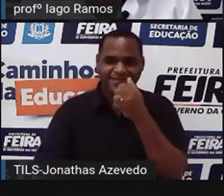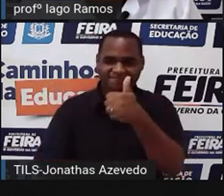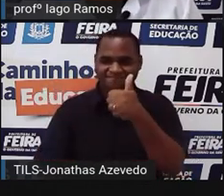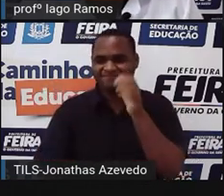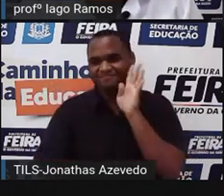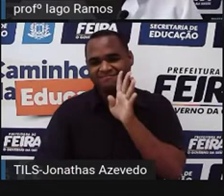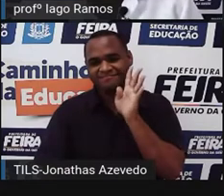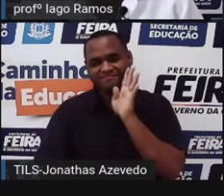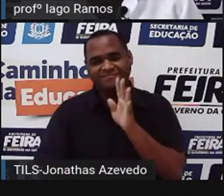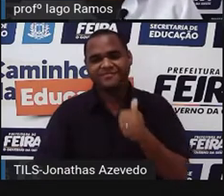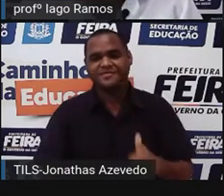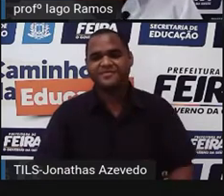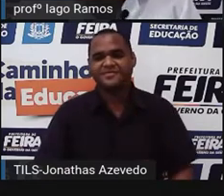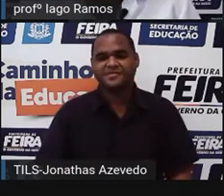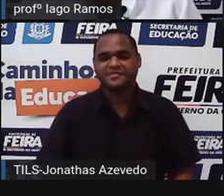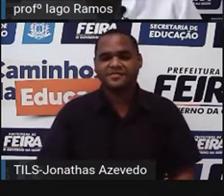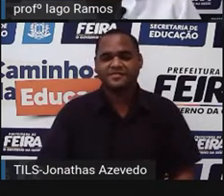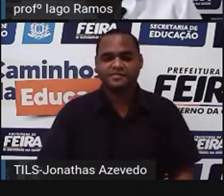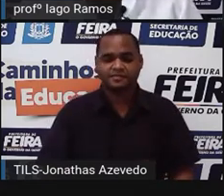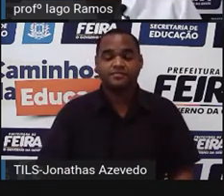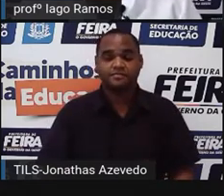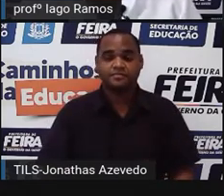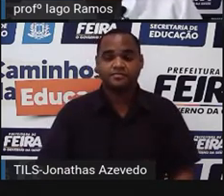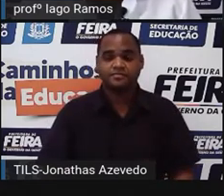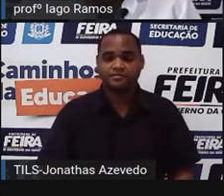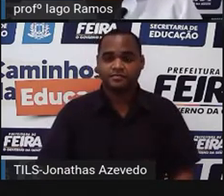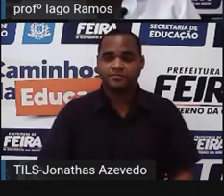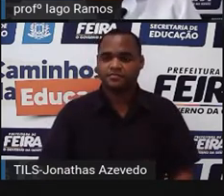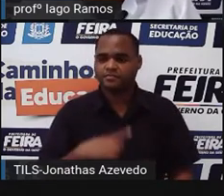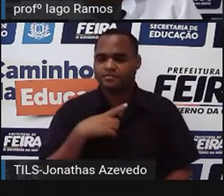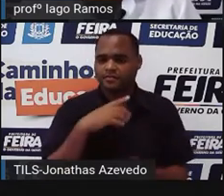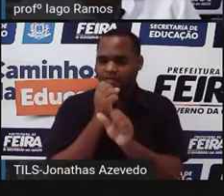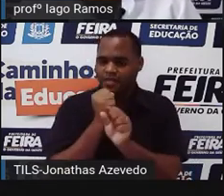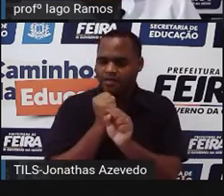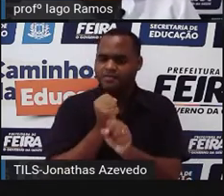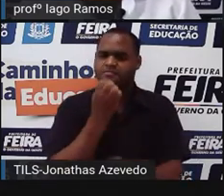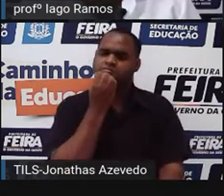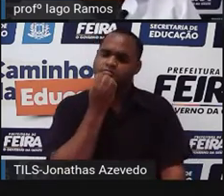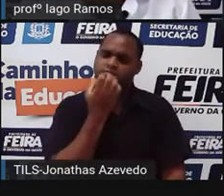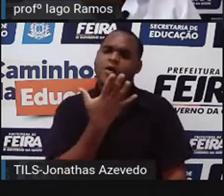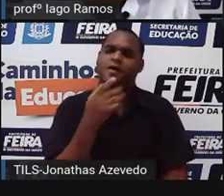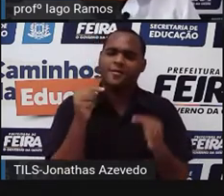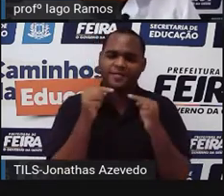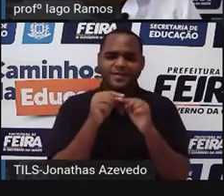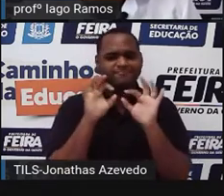né? As coisas na matemática fazem sentido, tá bom?